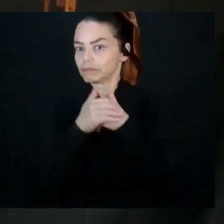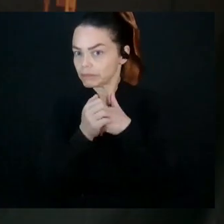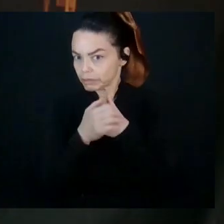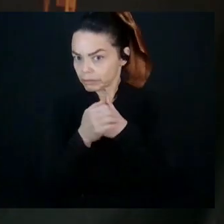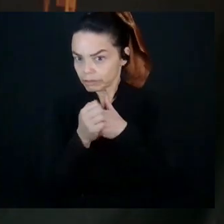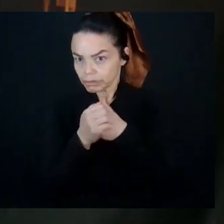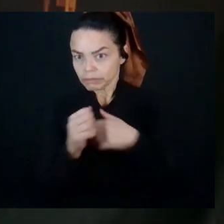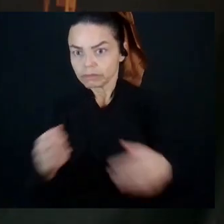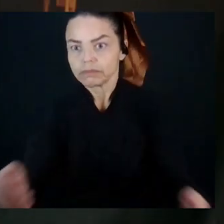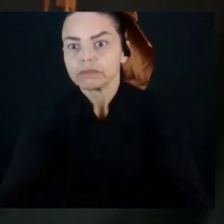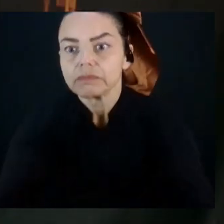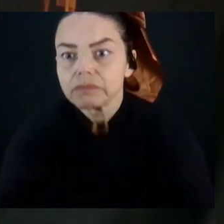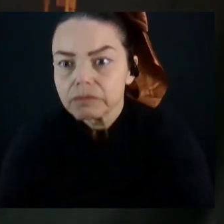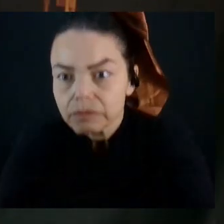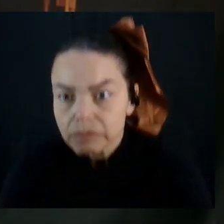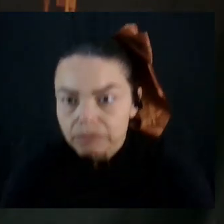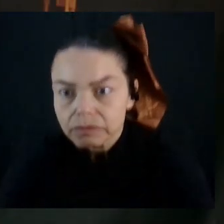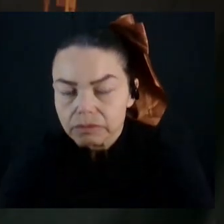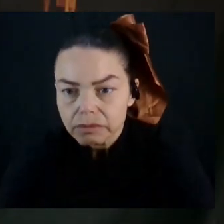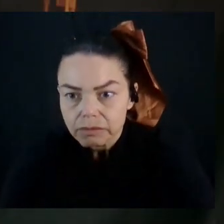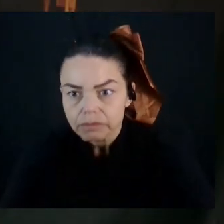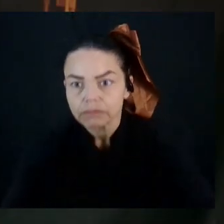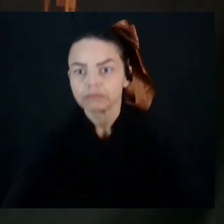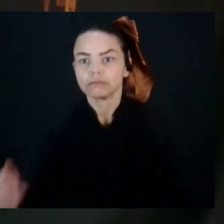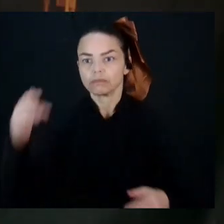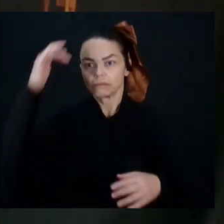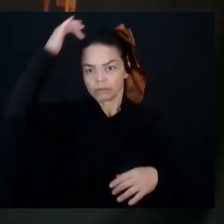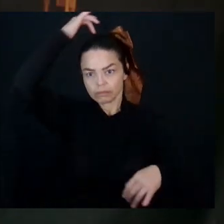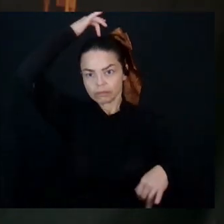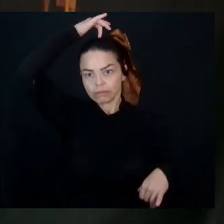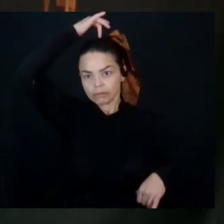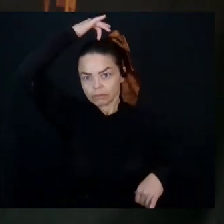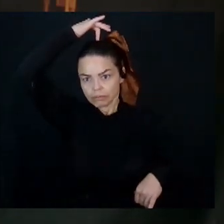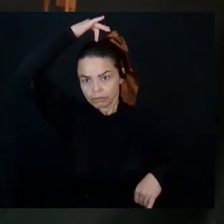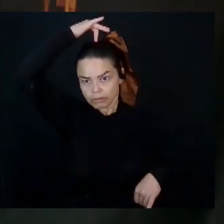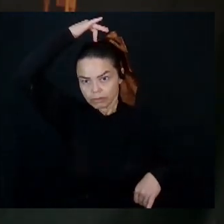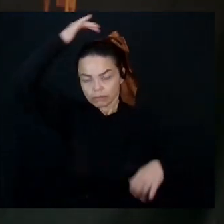né? Mas também é uma forma de